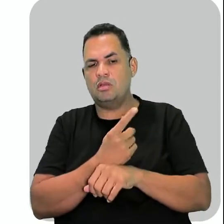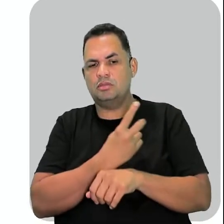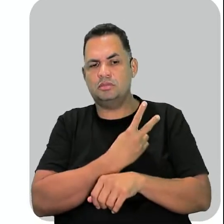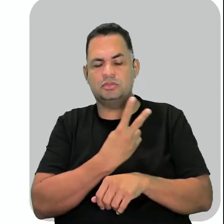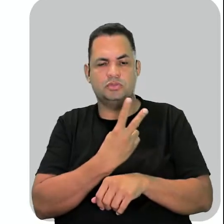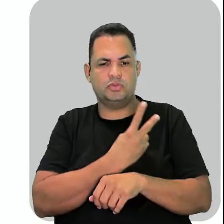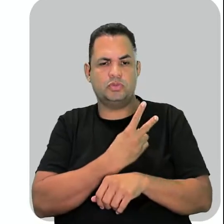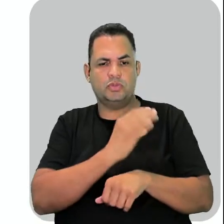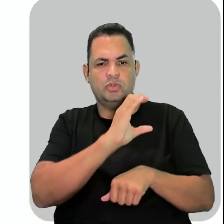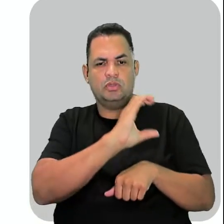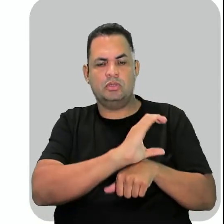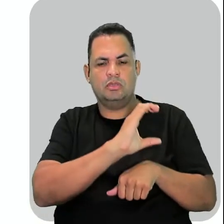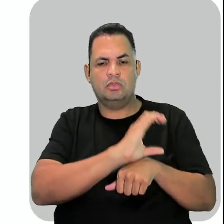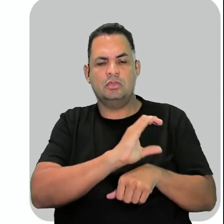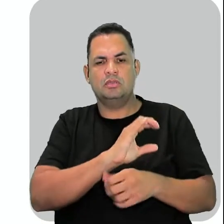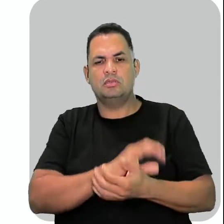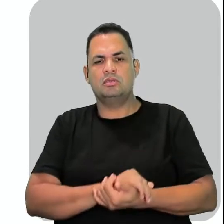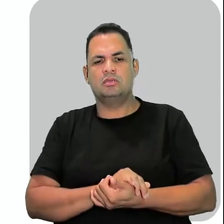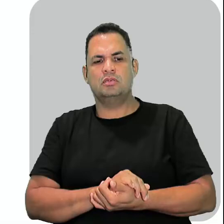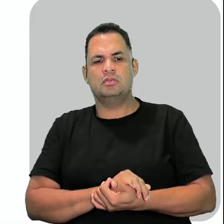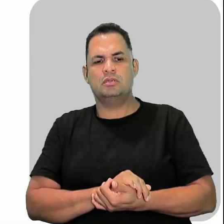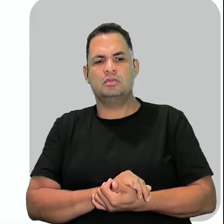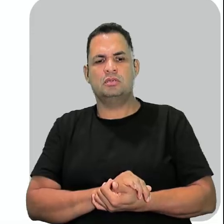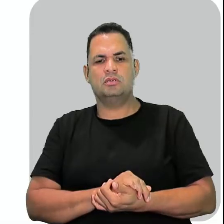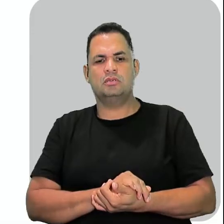formar quem? Um álcool primário.